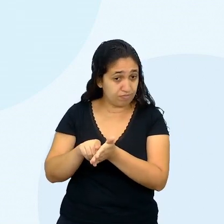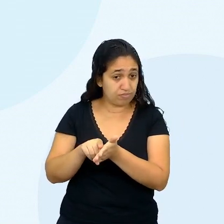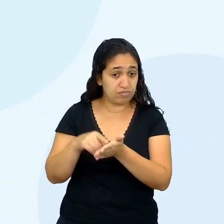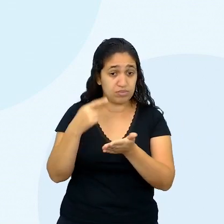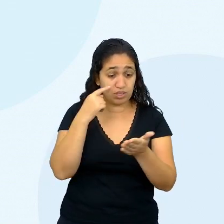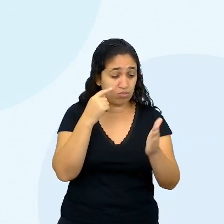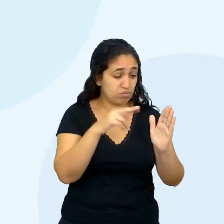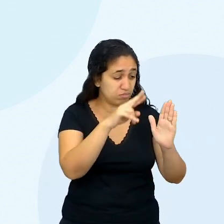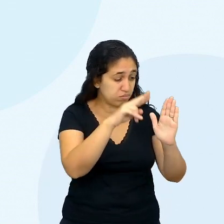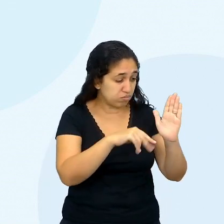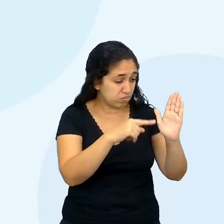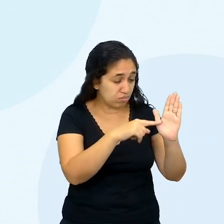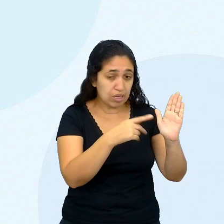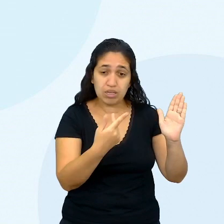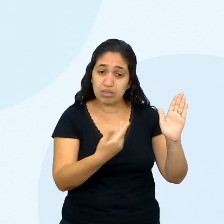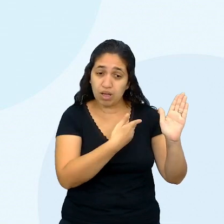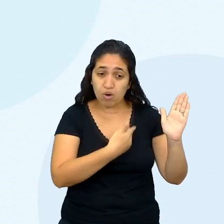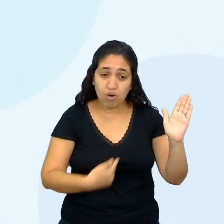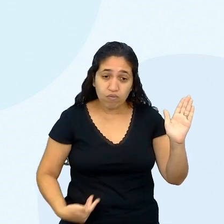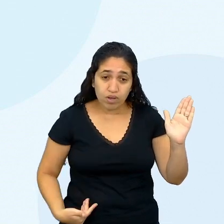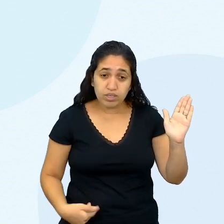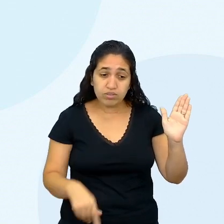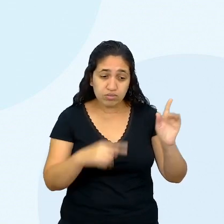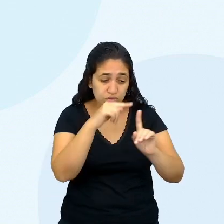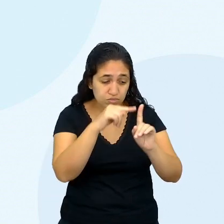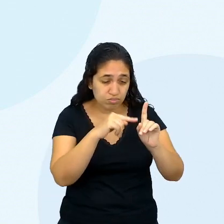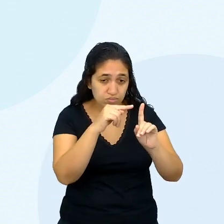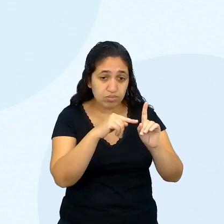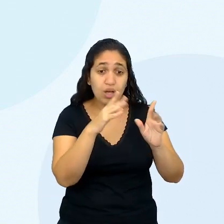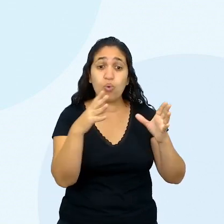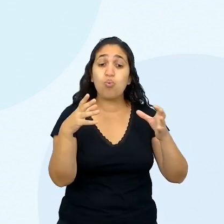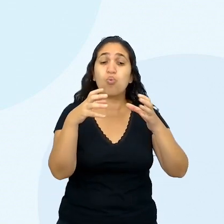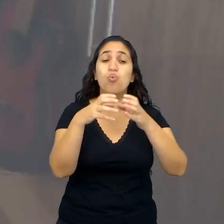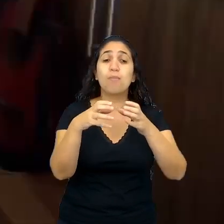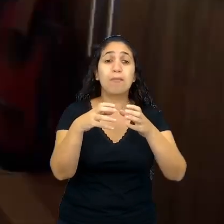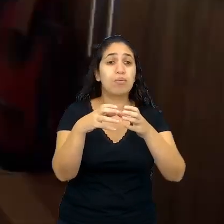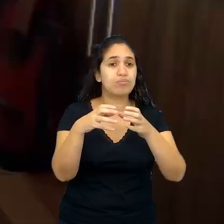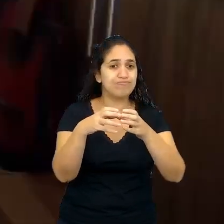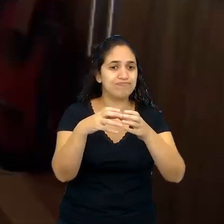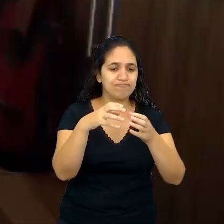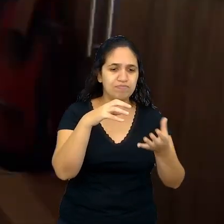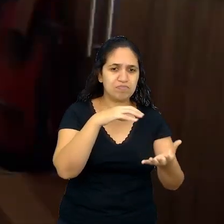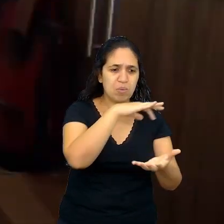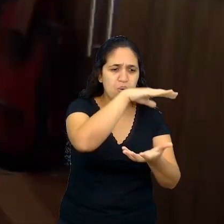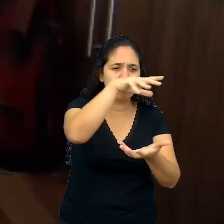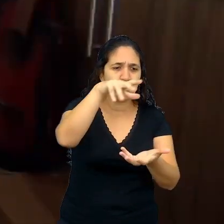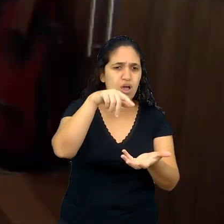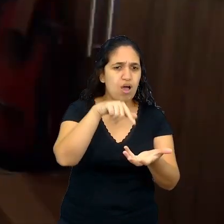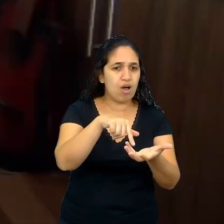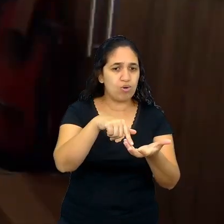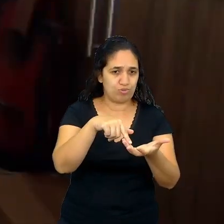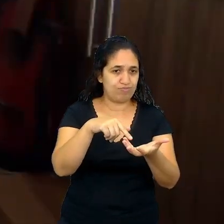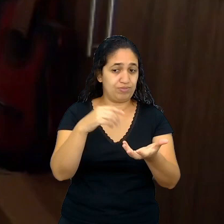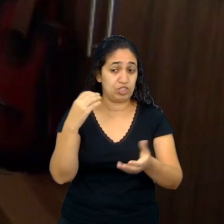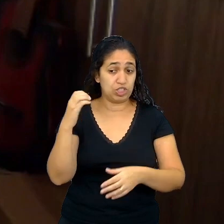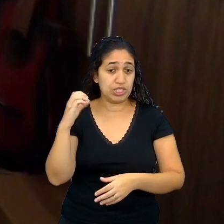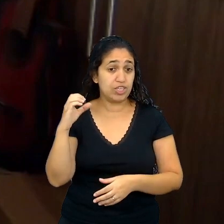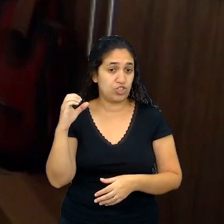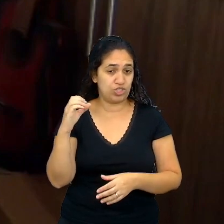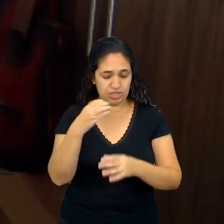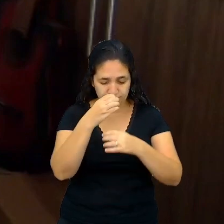de Mudanças Climáticas é um grupo internacional de cientistas, né, E o IPCC, ele não produz, ele não